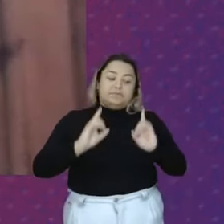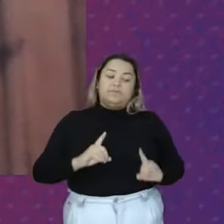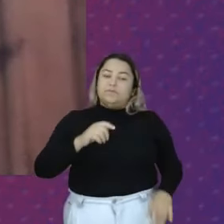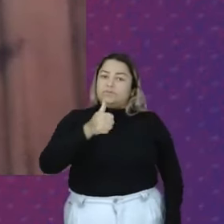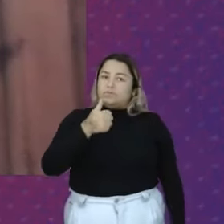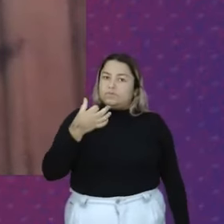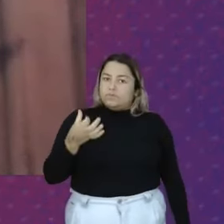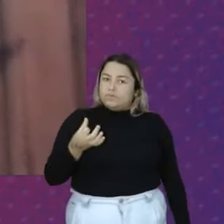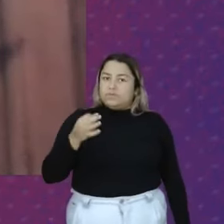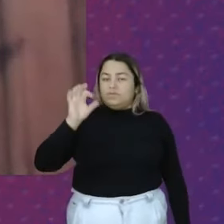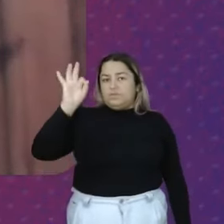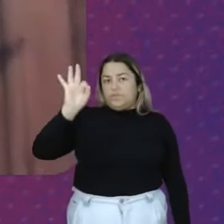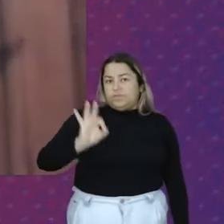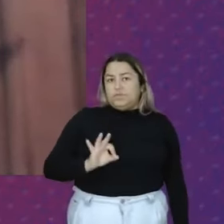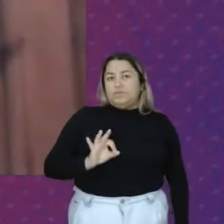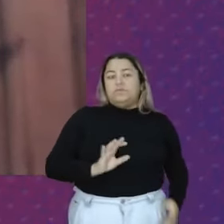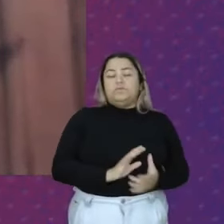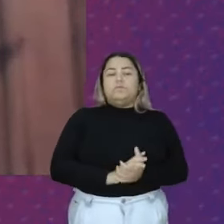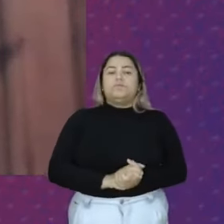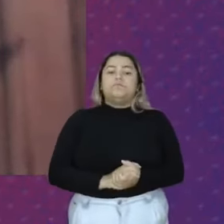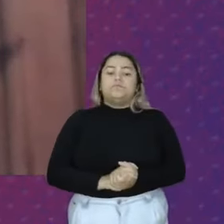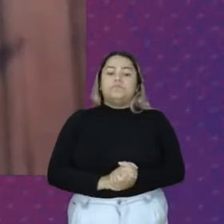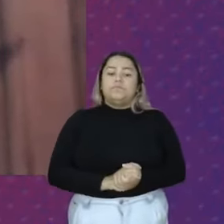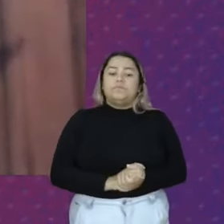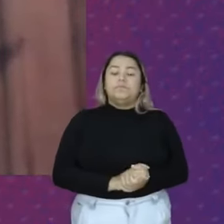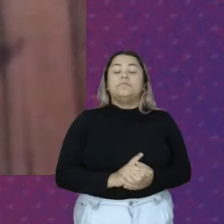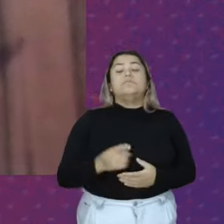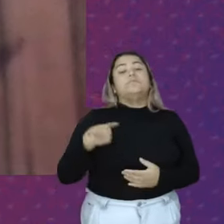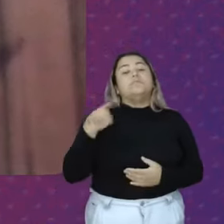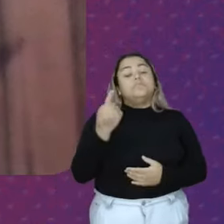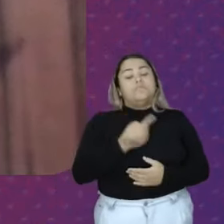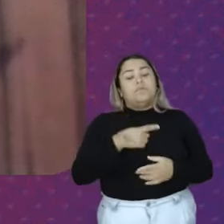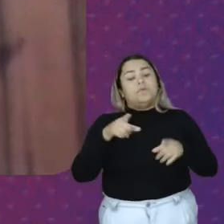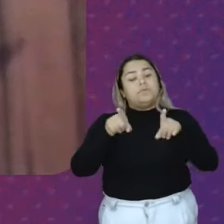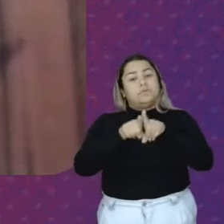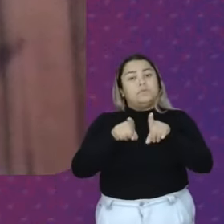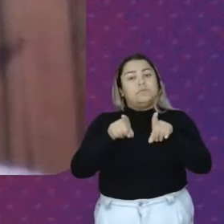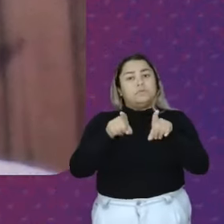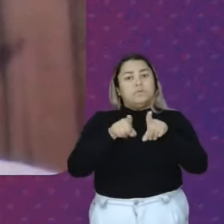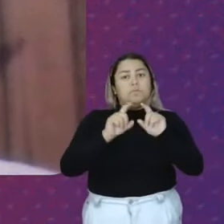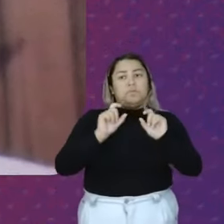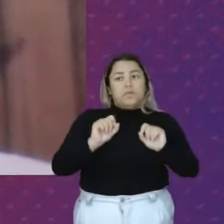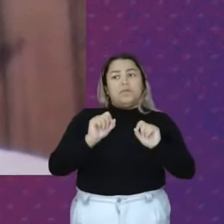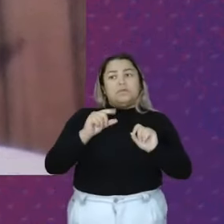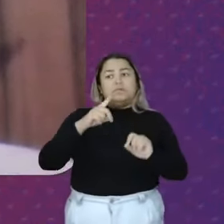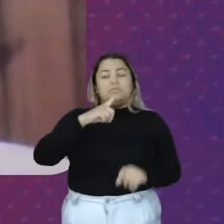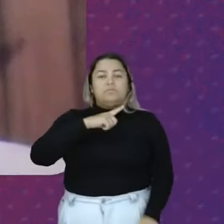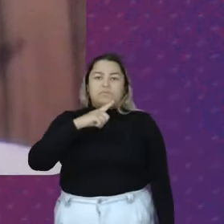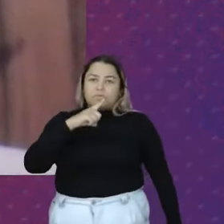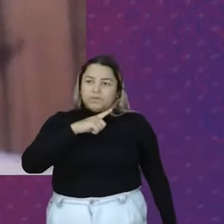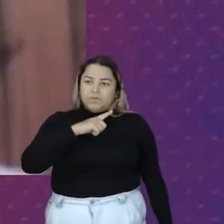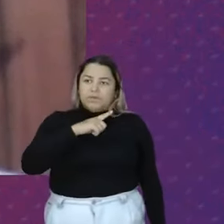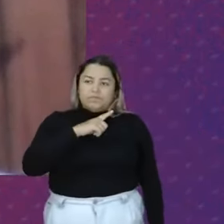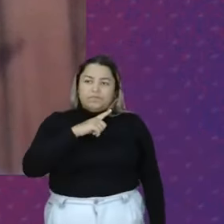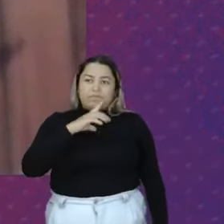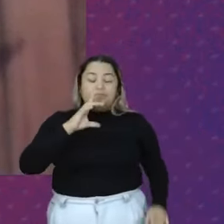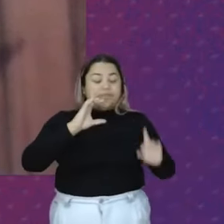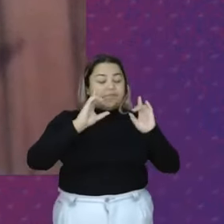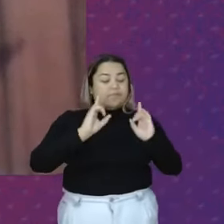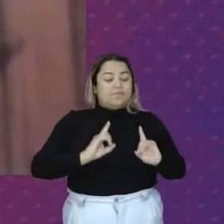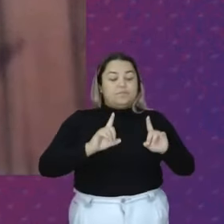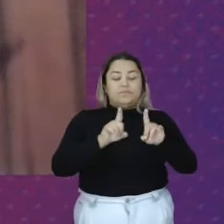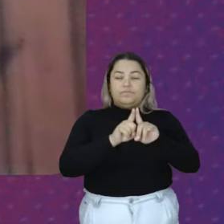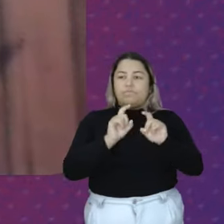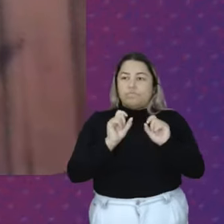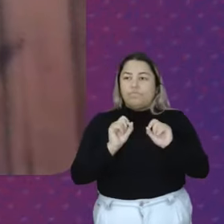16% ah a gente também tem uma taxa de notificaçõ de violência qu professa com deficiência baseado